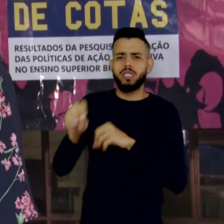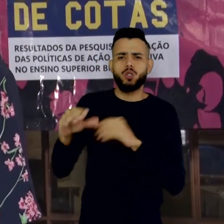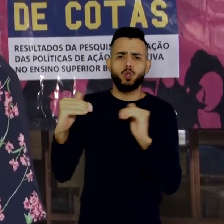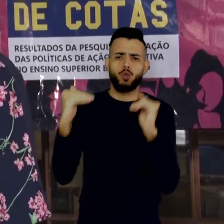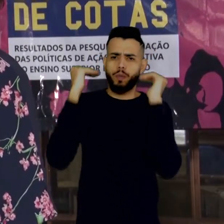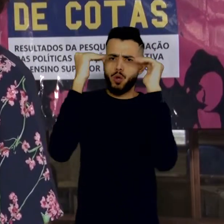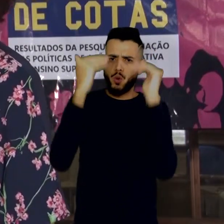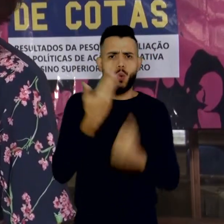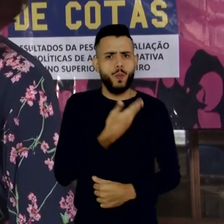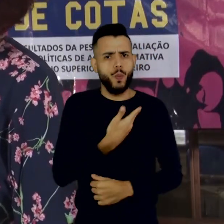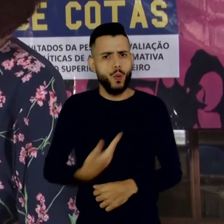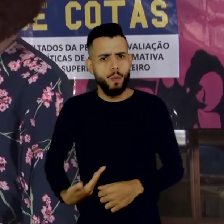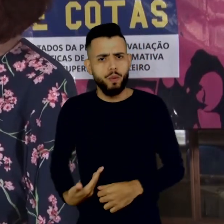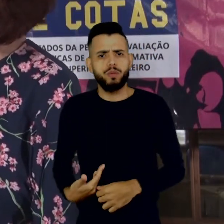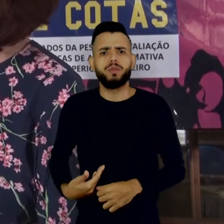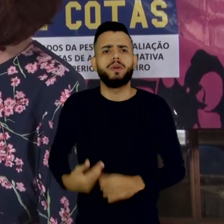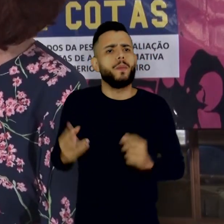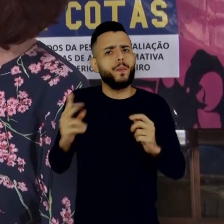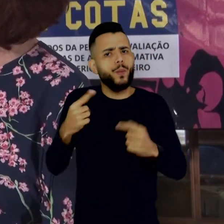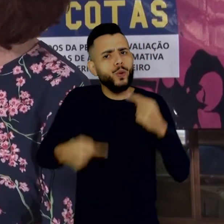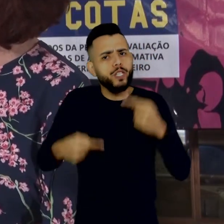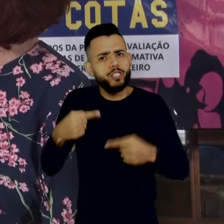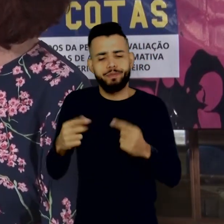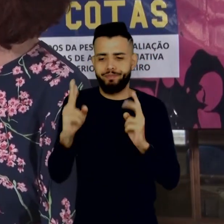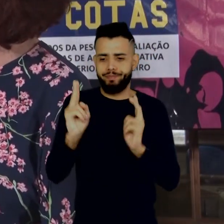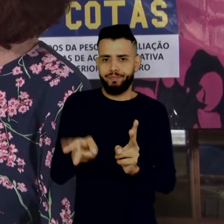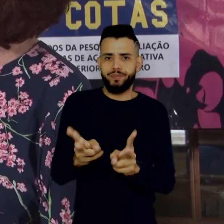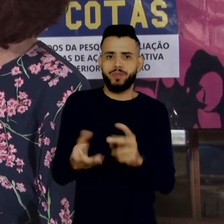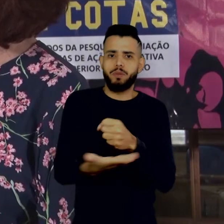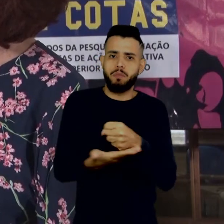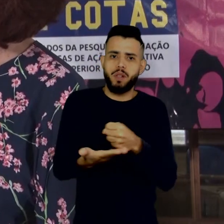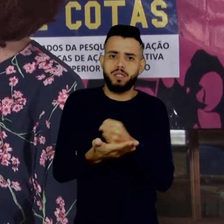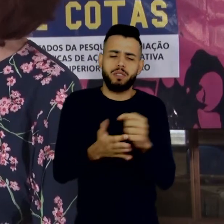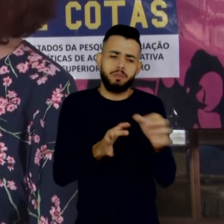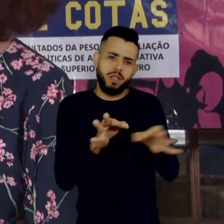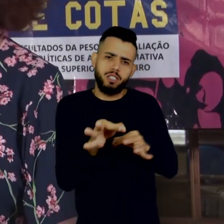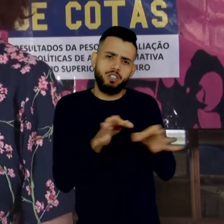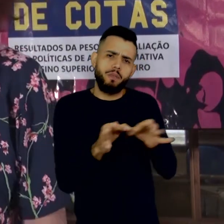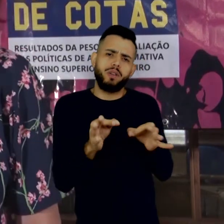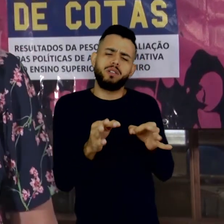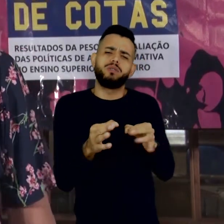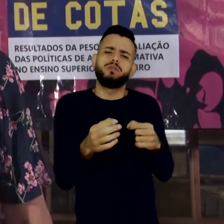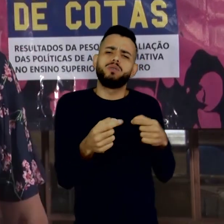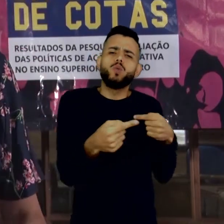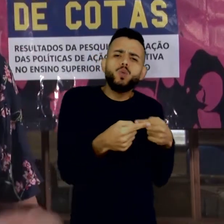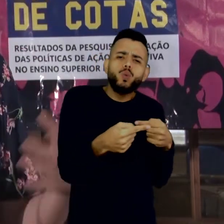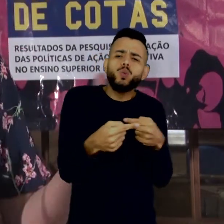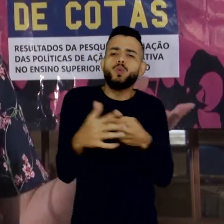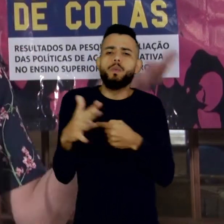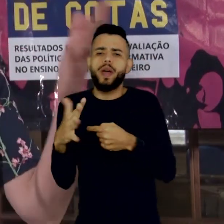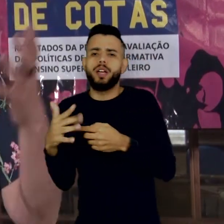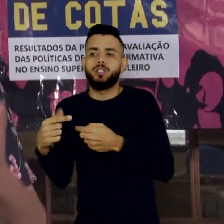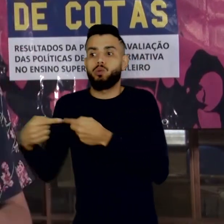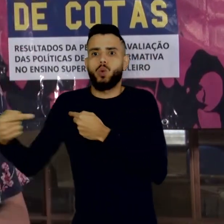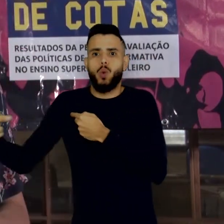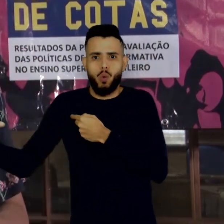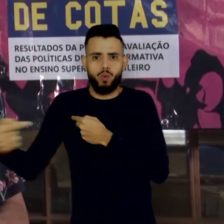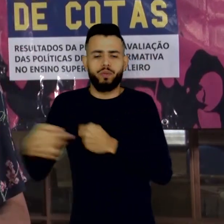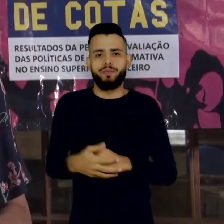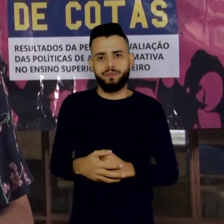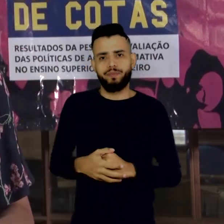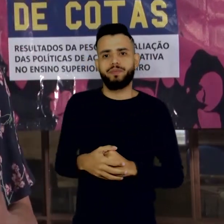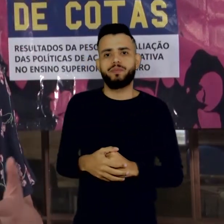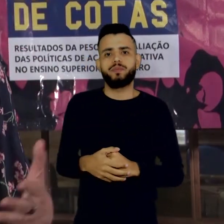às políticas de permanência, com base em instrumentos de planejamento público de curto, médio e longo prazo. Além da destruição